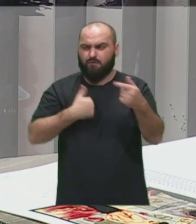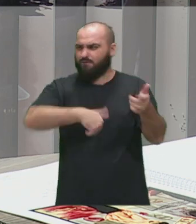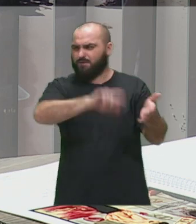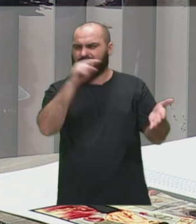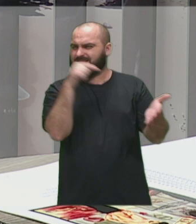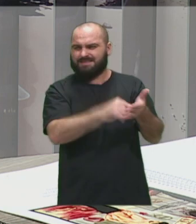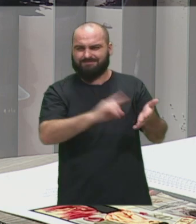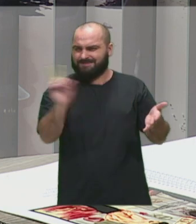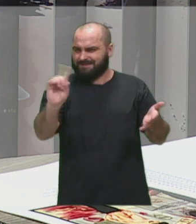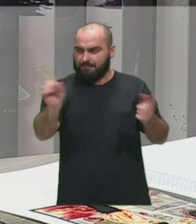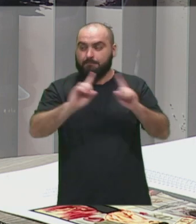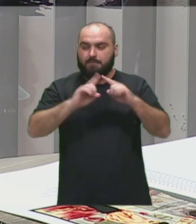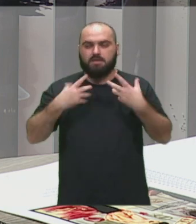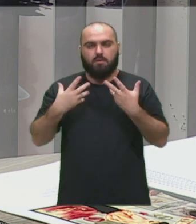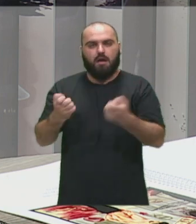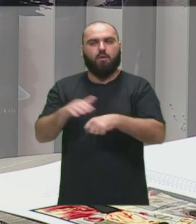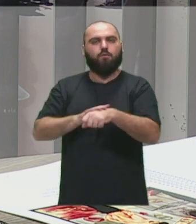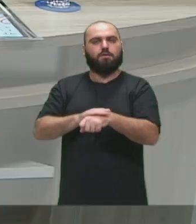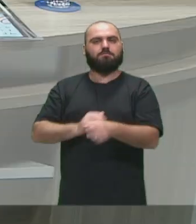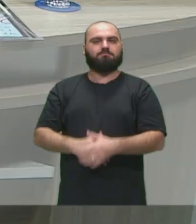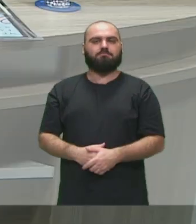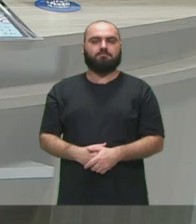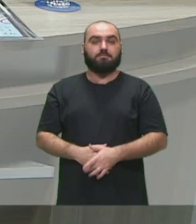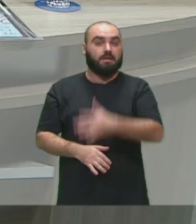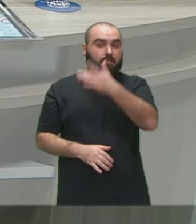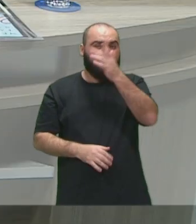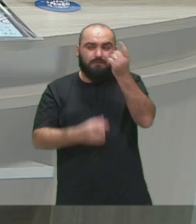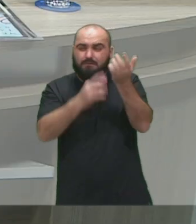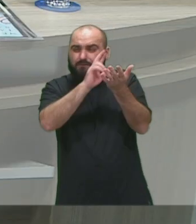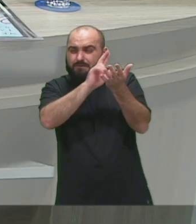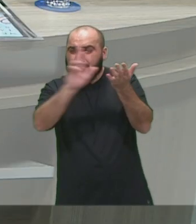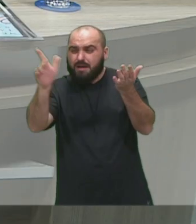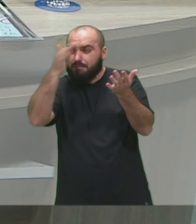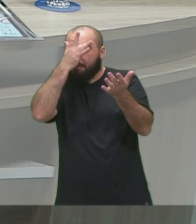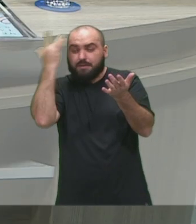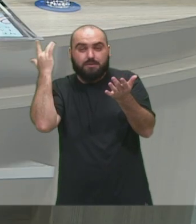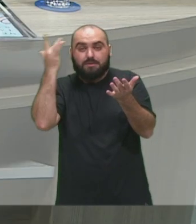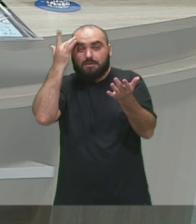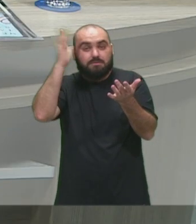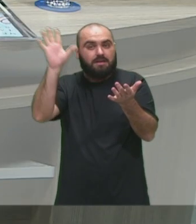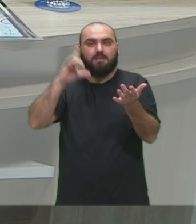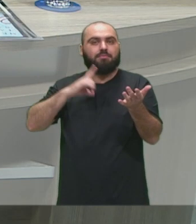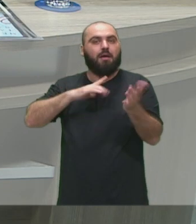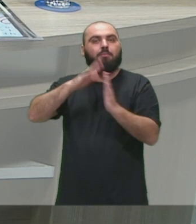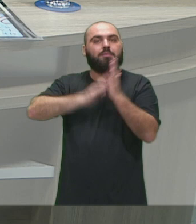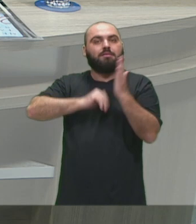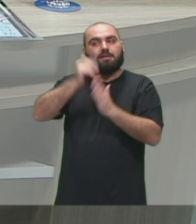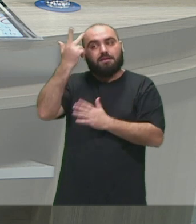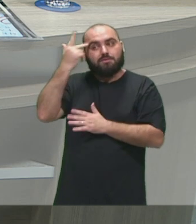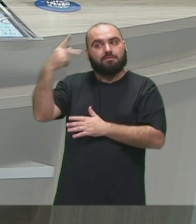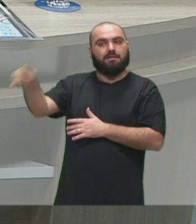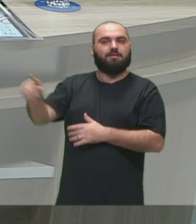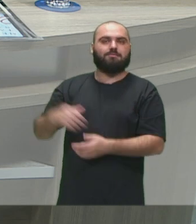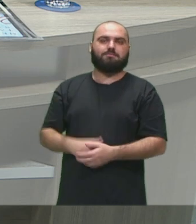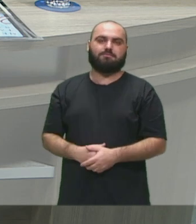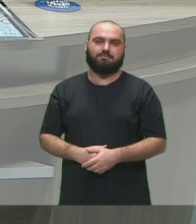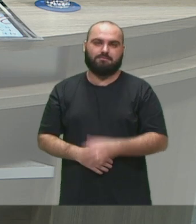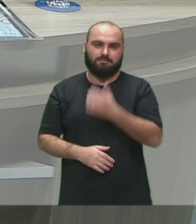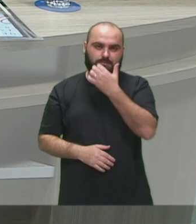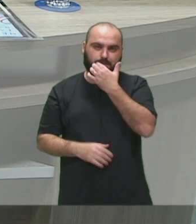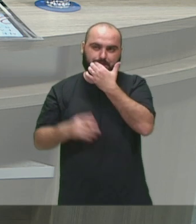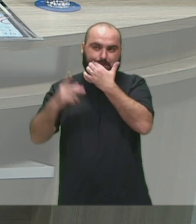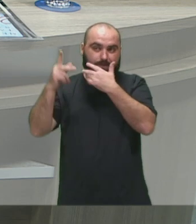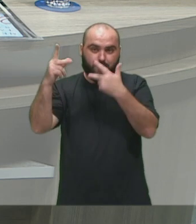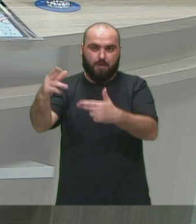E muitas pessoas não sabem que eu pintei a história delas, porque eu não posso falar. Tem que ser como os padres,